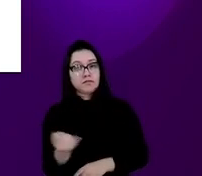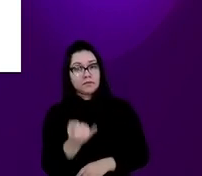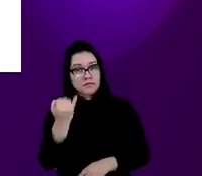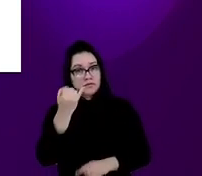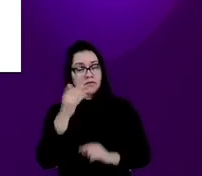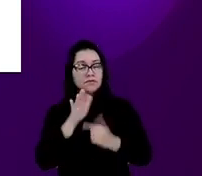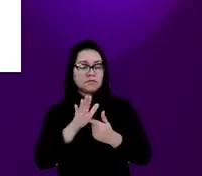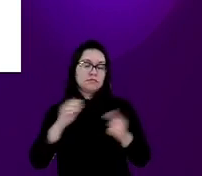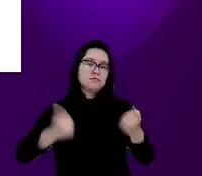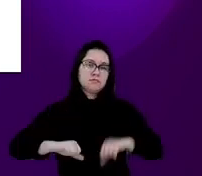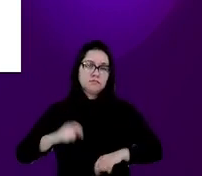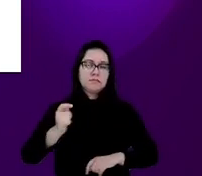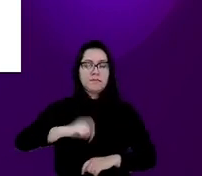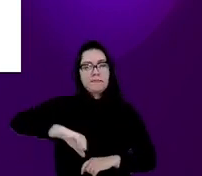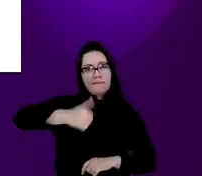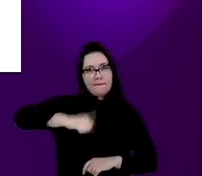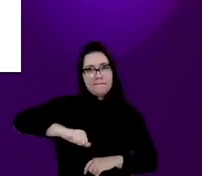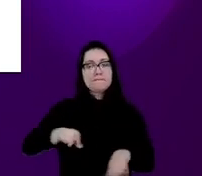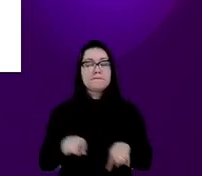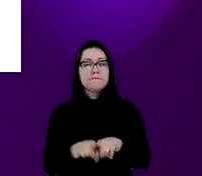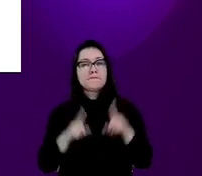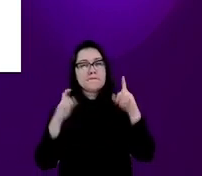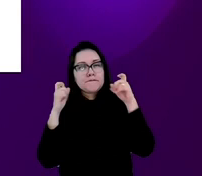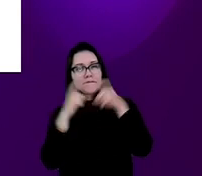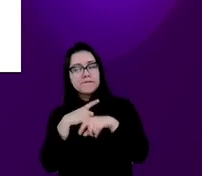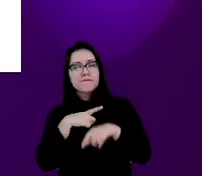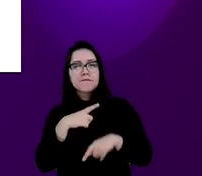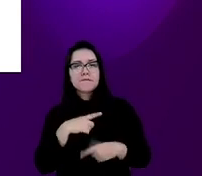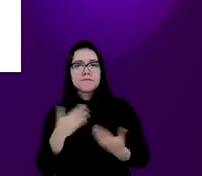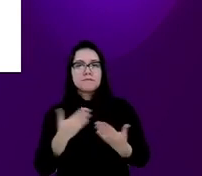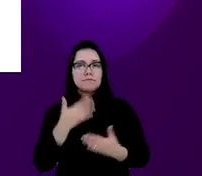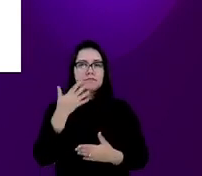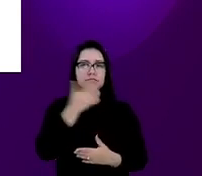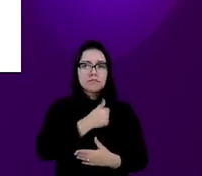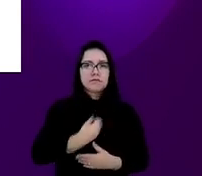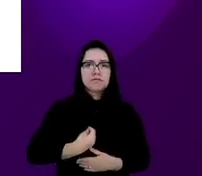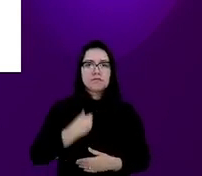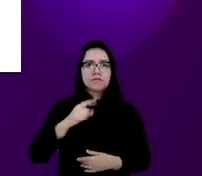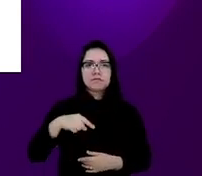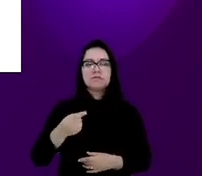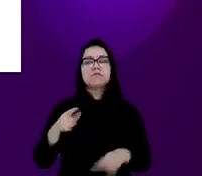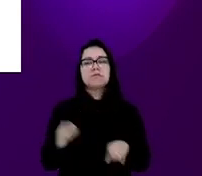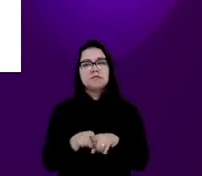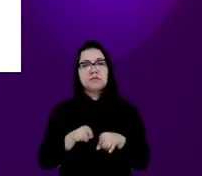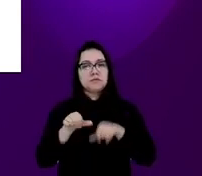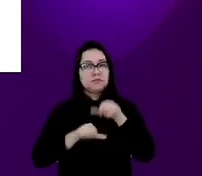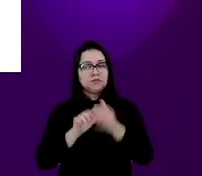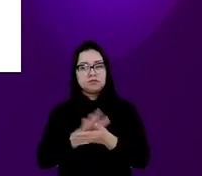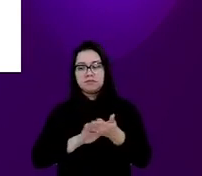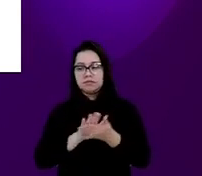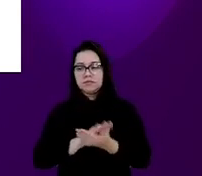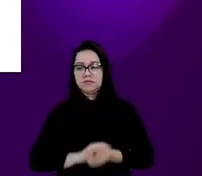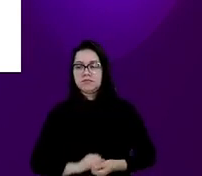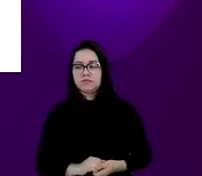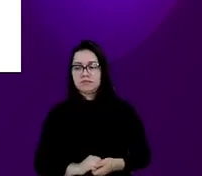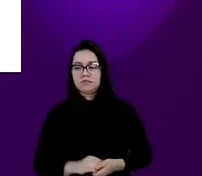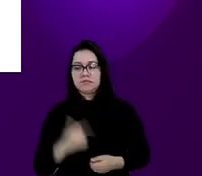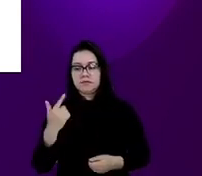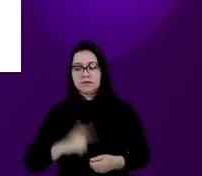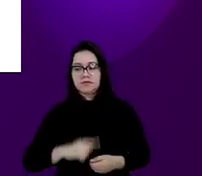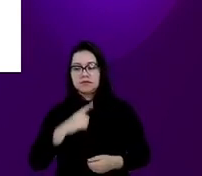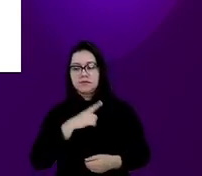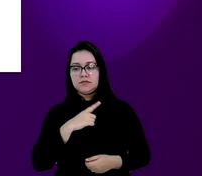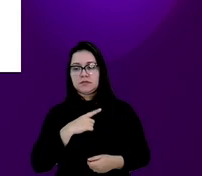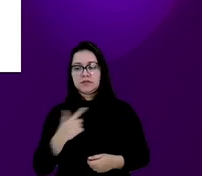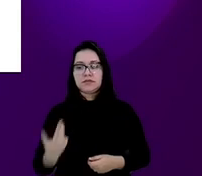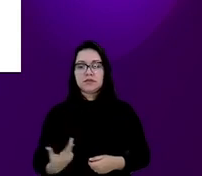avaliar isso, tá? Em termos de complicações, em termos de sobrevida também não tem alteração. E mais uma vez, em cirurgia robótica,